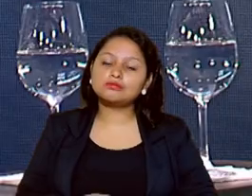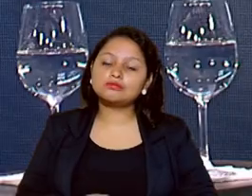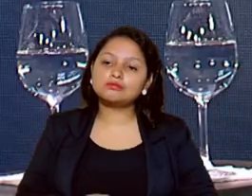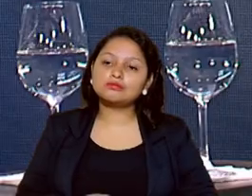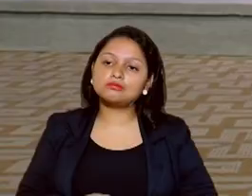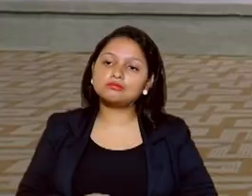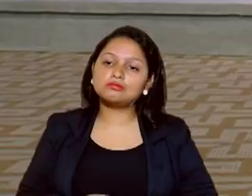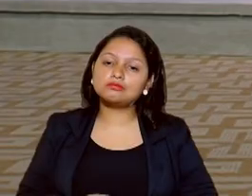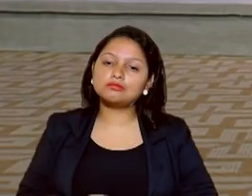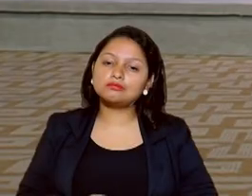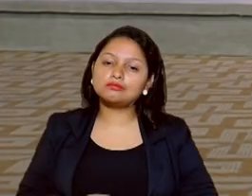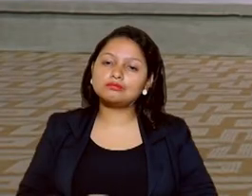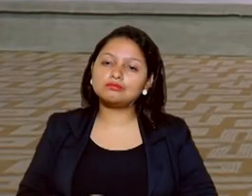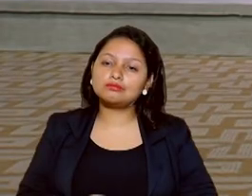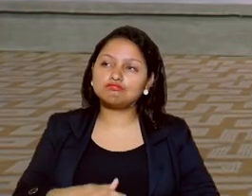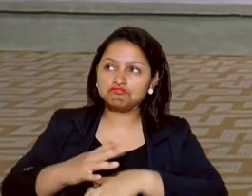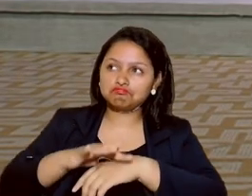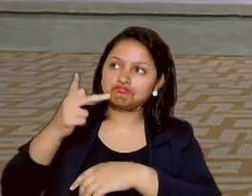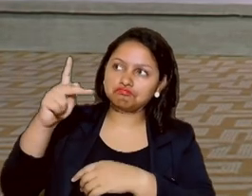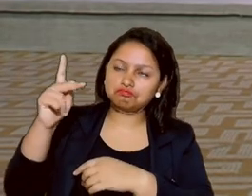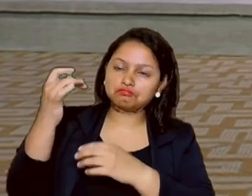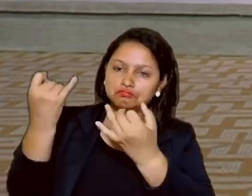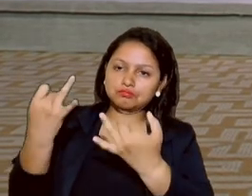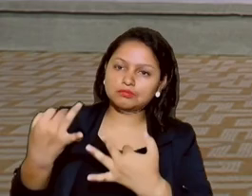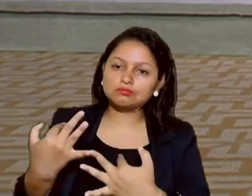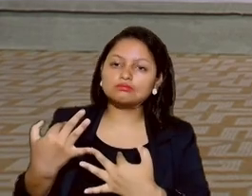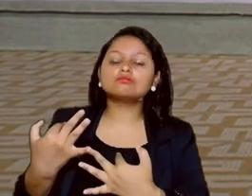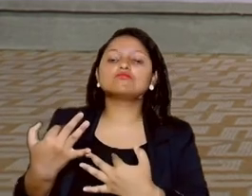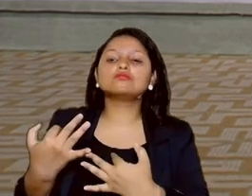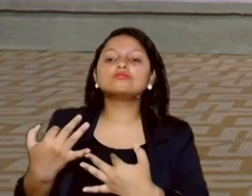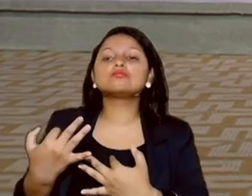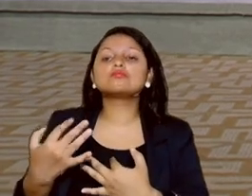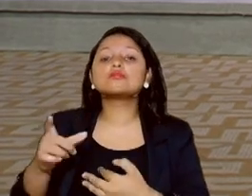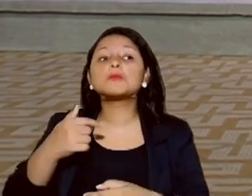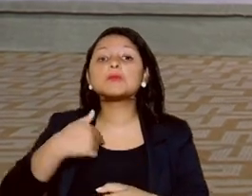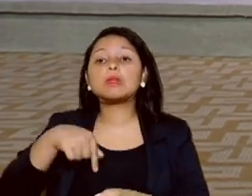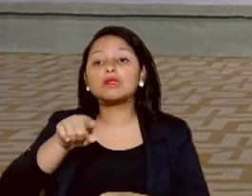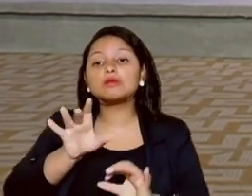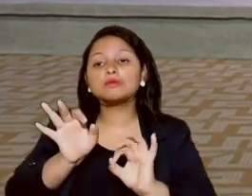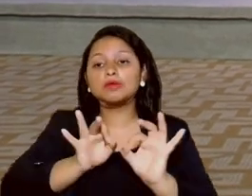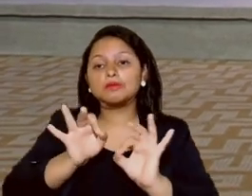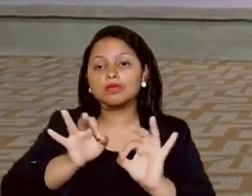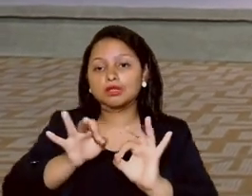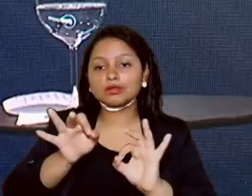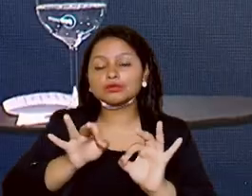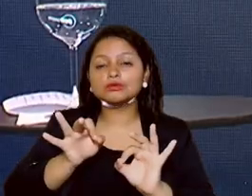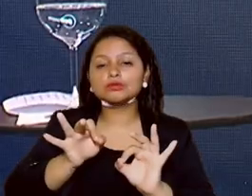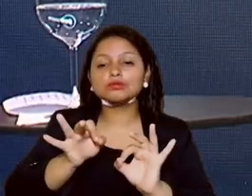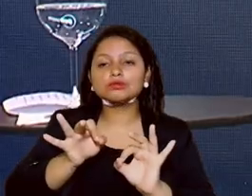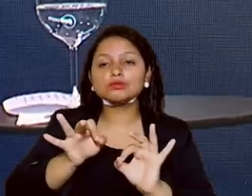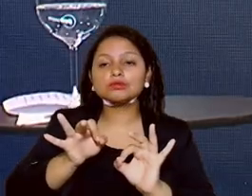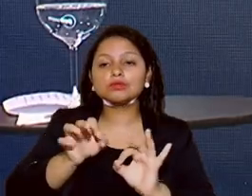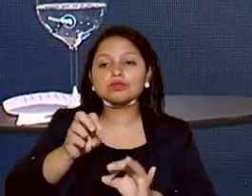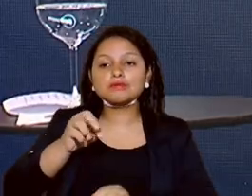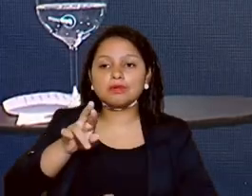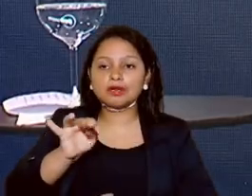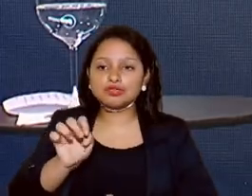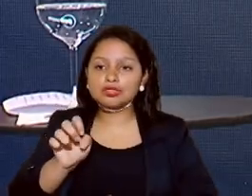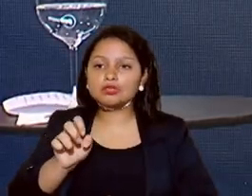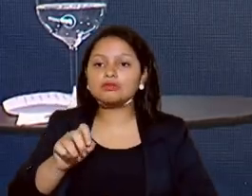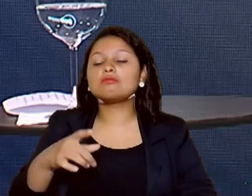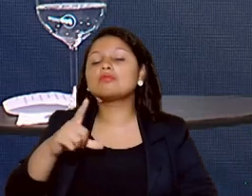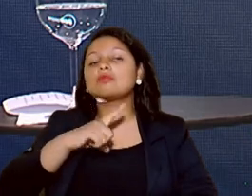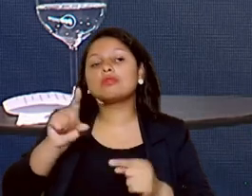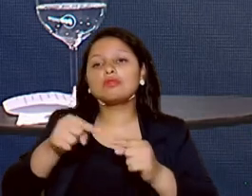um seguindo a toalhinha de raciocínio nós Montamos um que eu chamo de porque o que que ele inclui ele com o pix